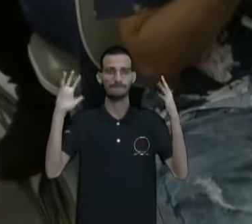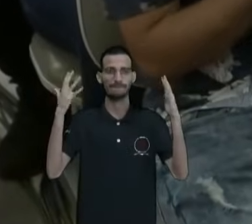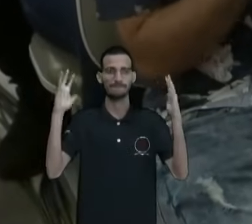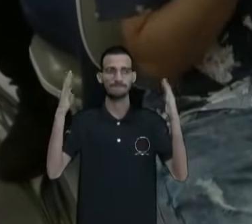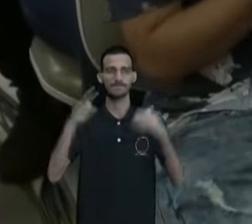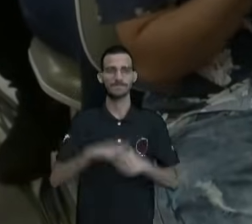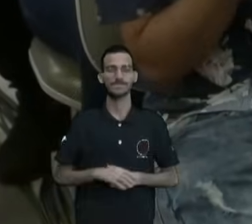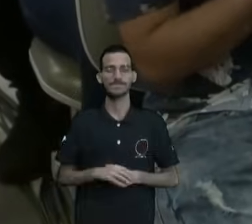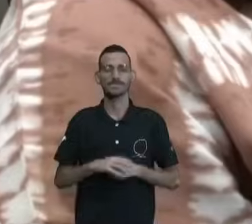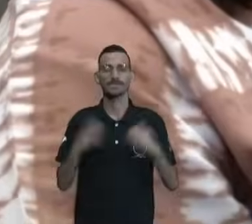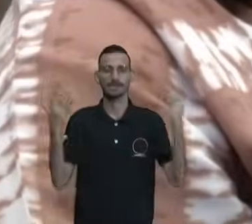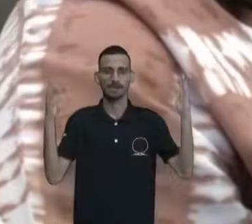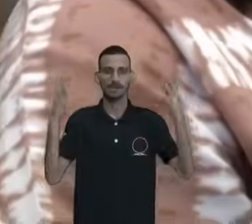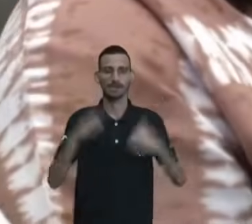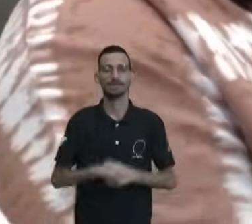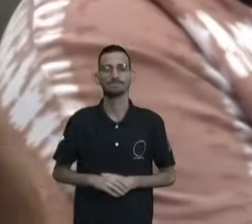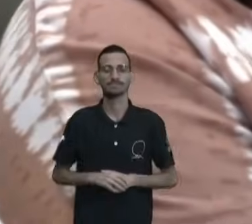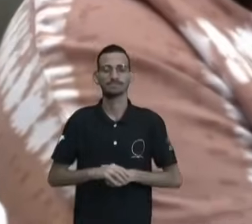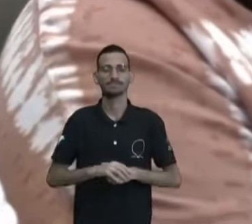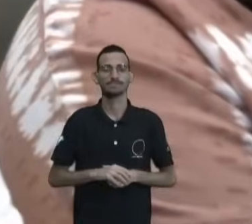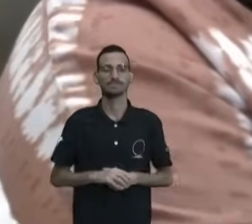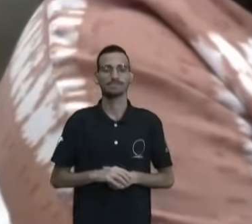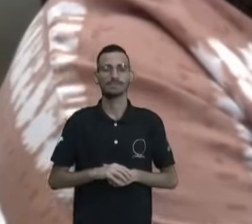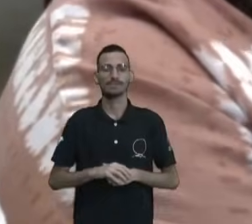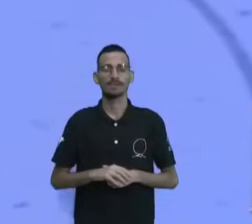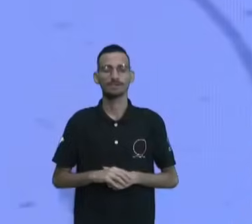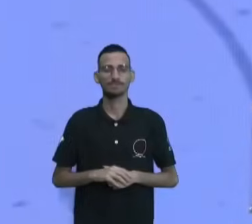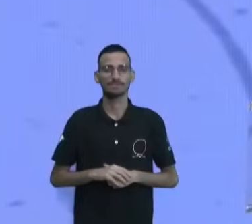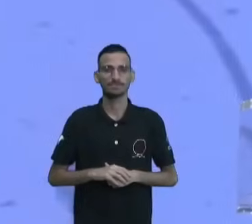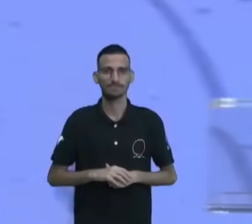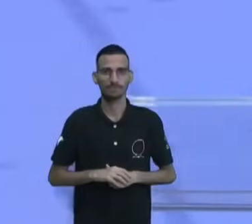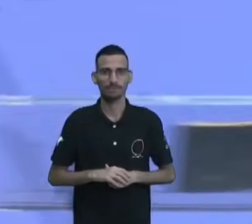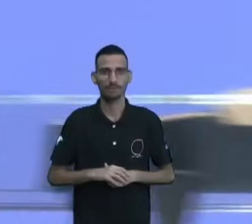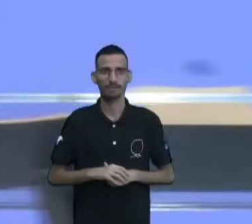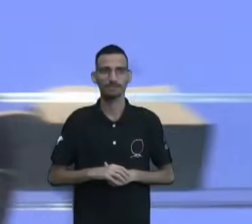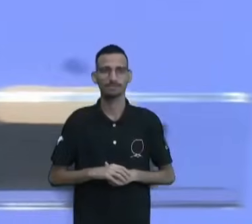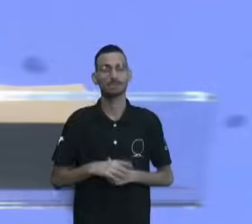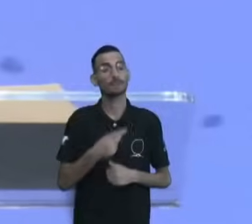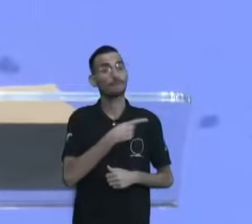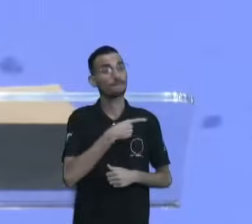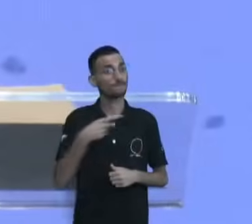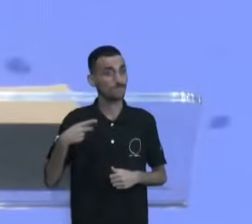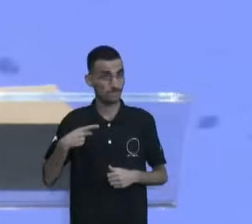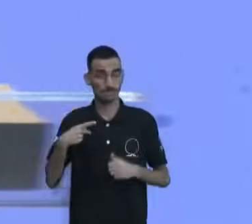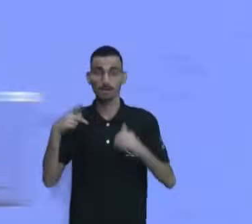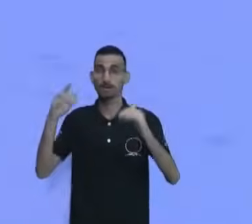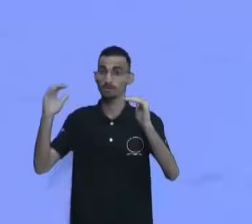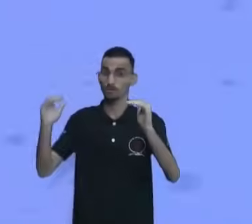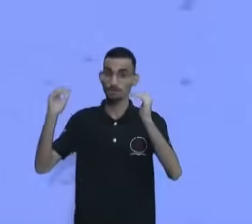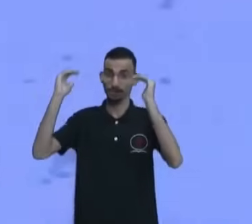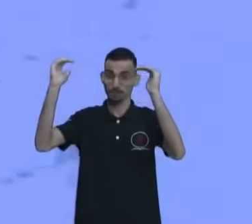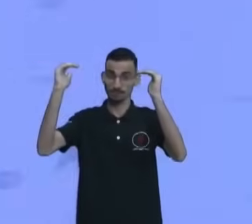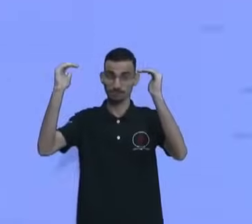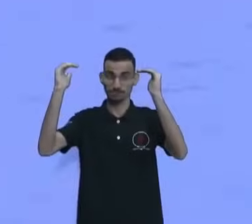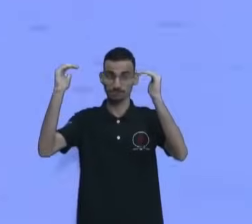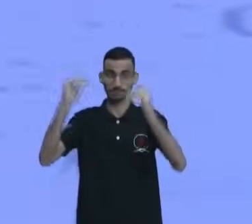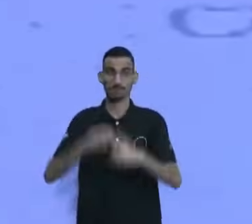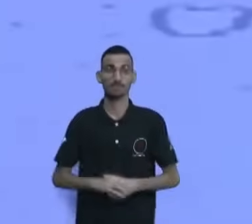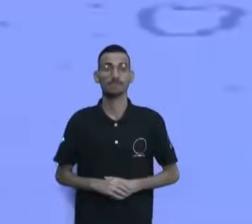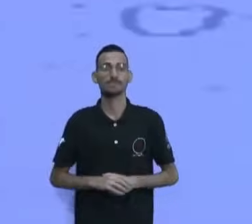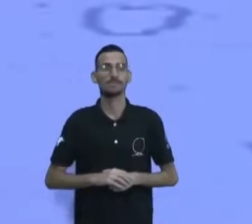legal pastor é autoridade tem que ter se é